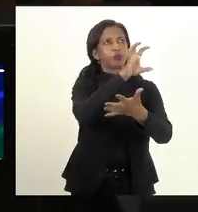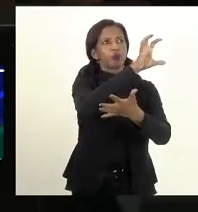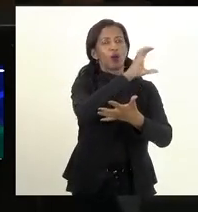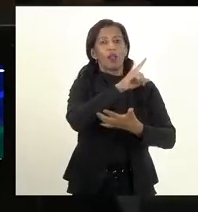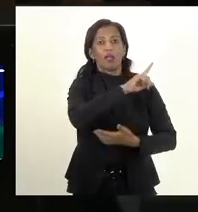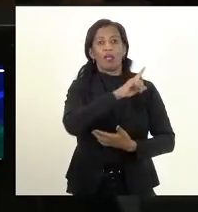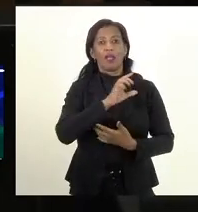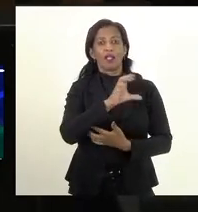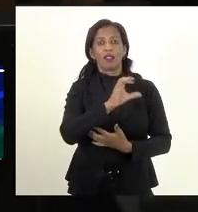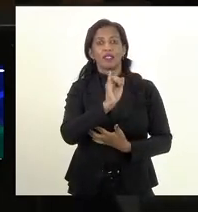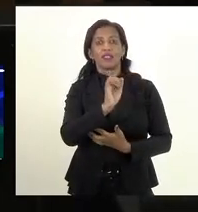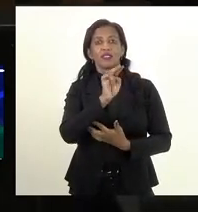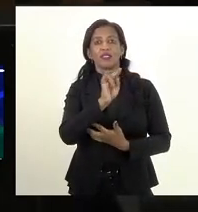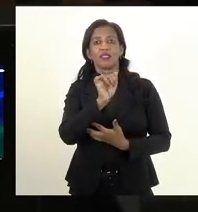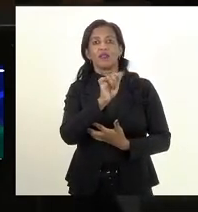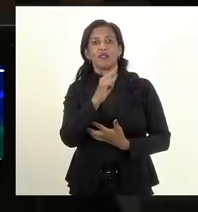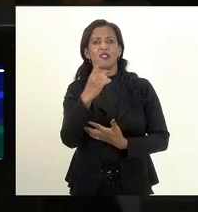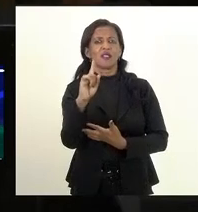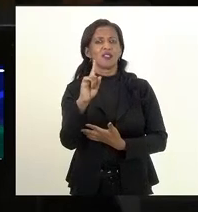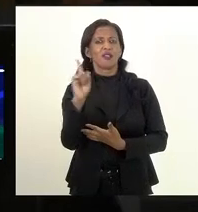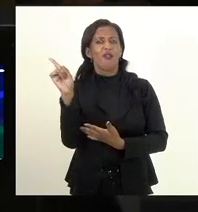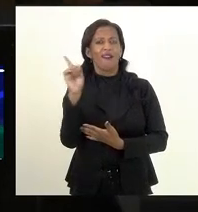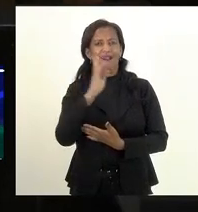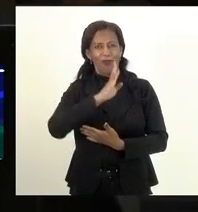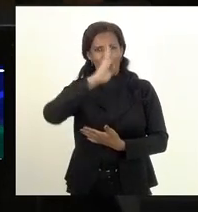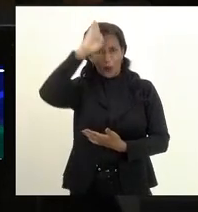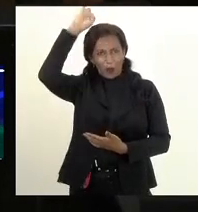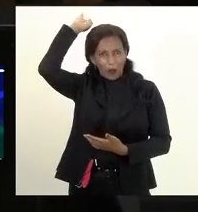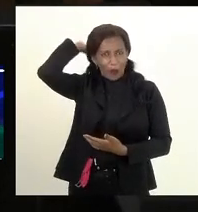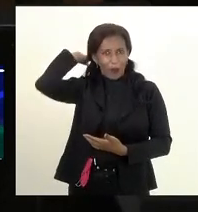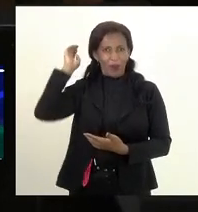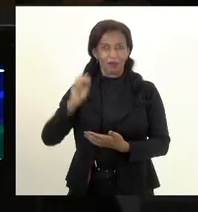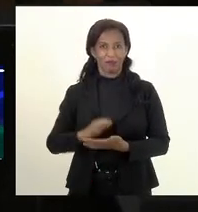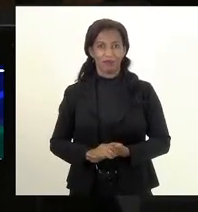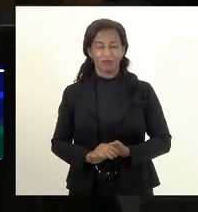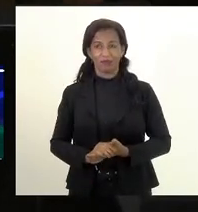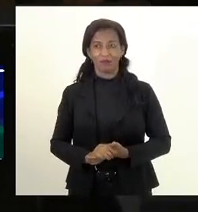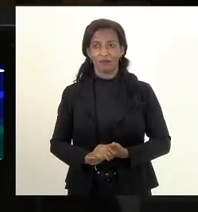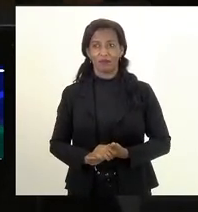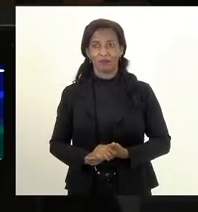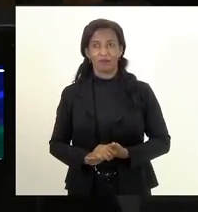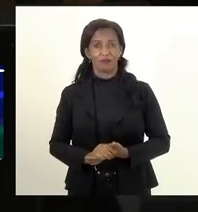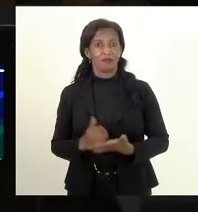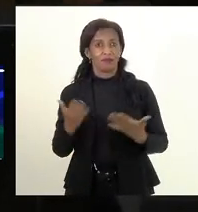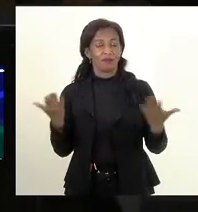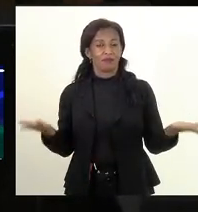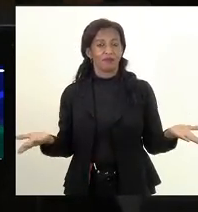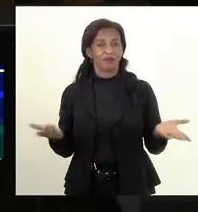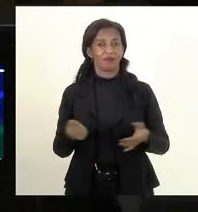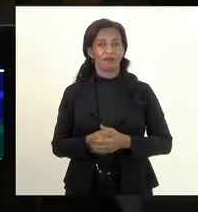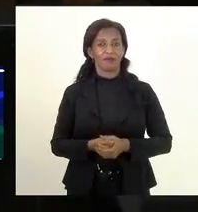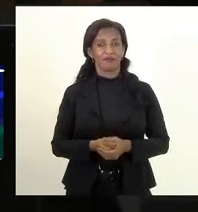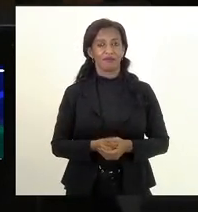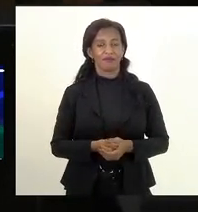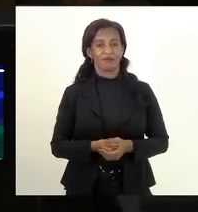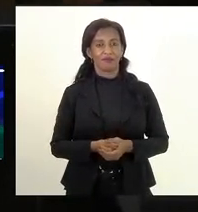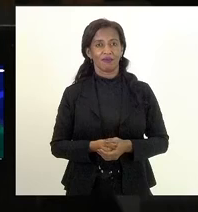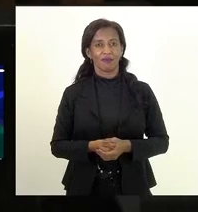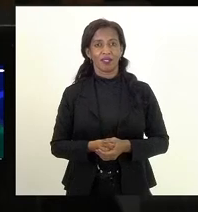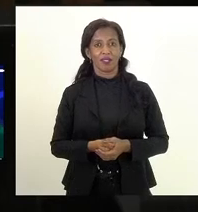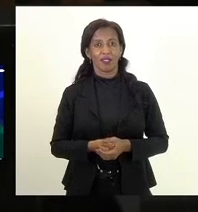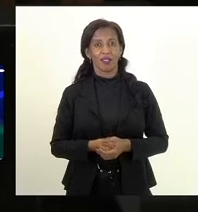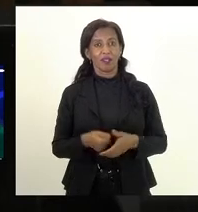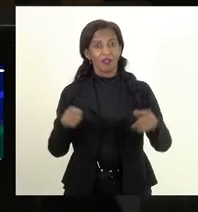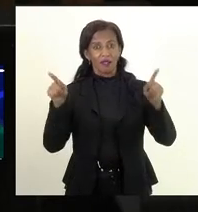civilização greco-romana não é meu já tá lá claramente e os